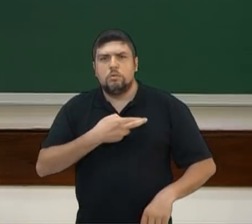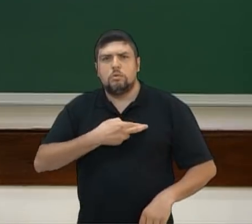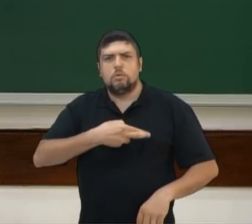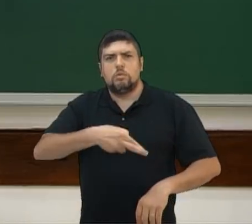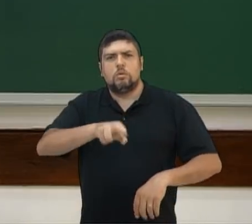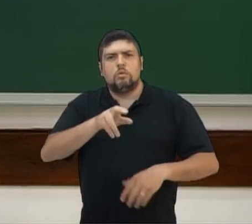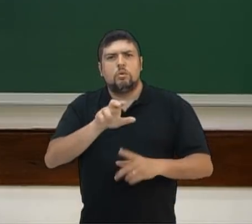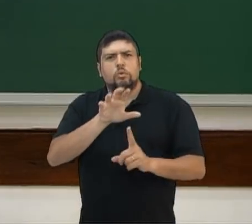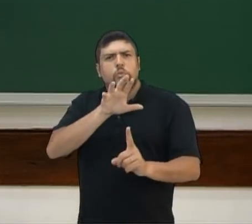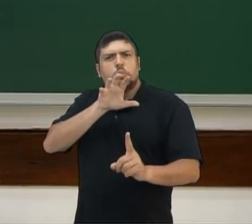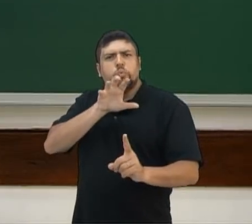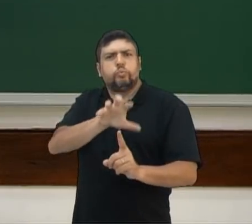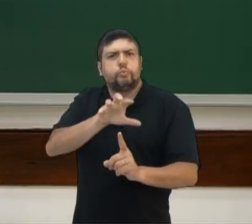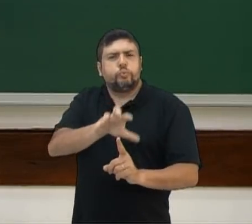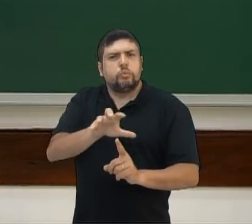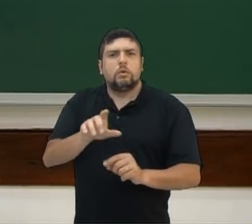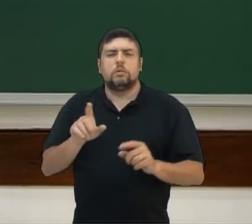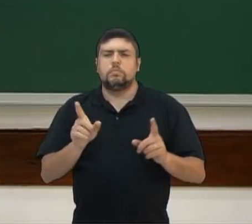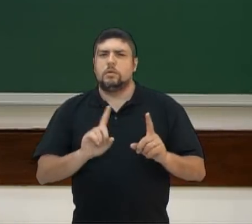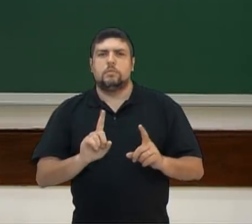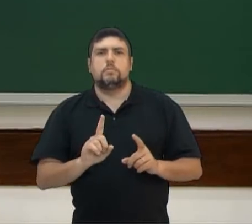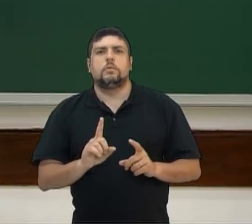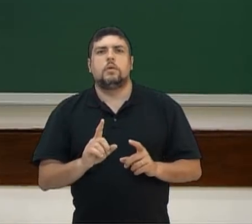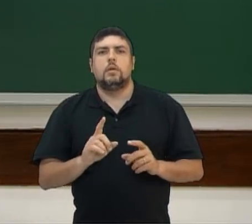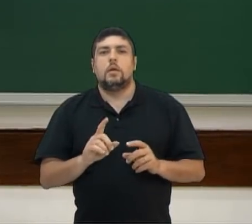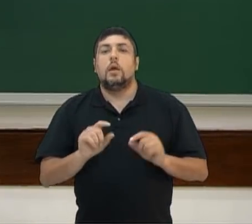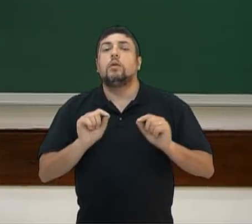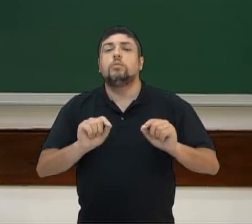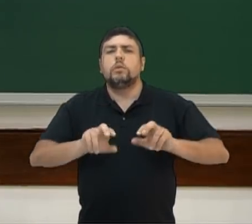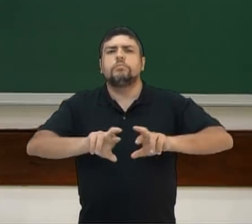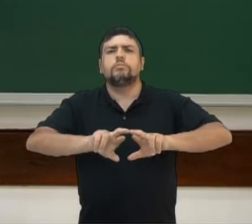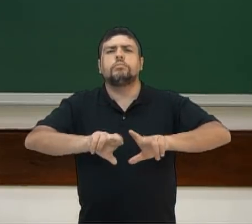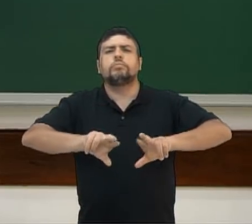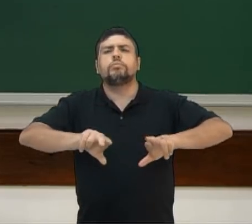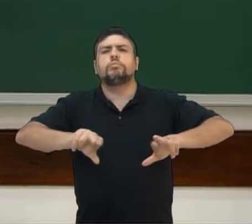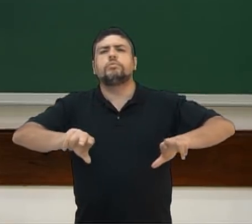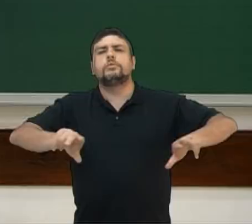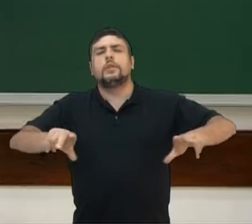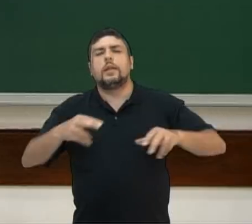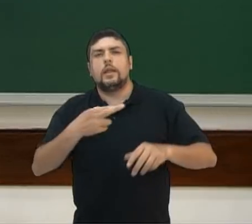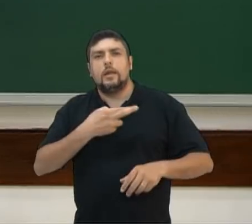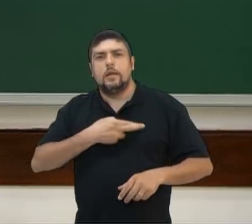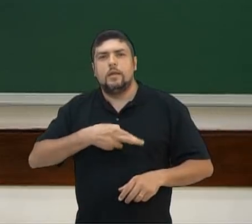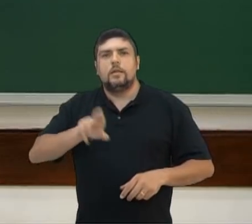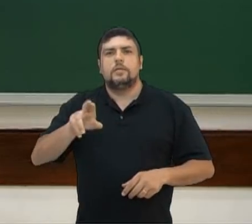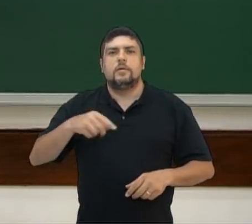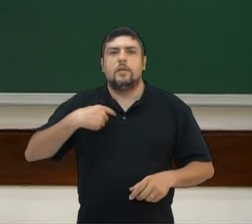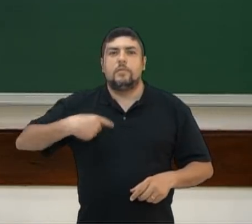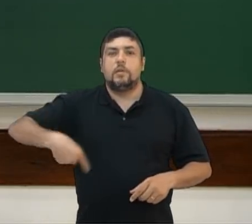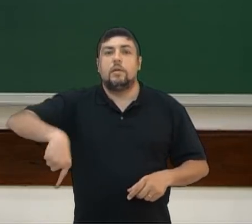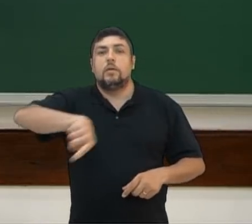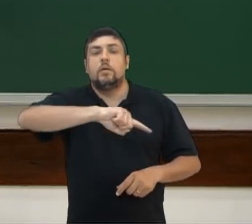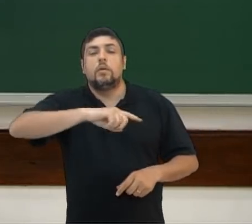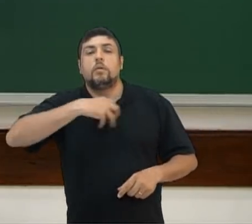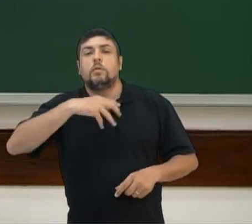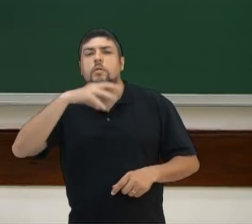religião. Estamos trabalhando aqui cultura religiosa, diversidade, para que possamos aprender,